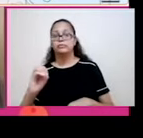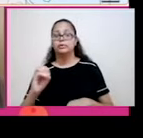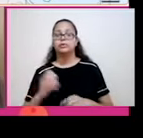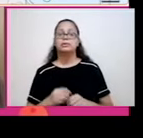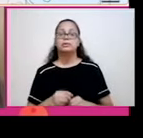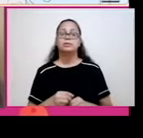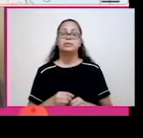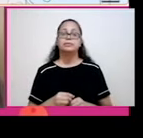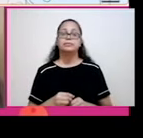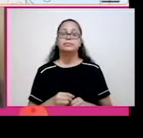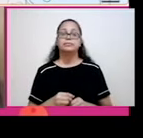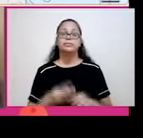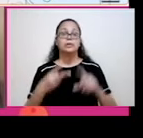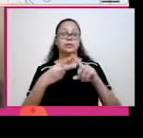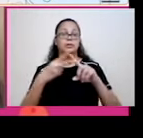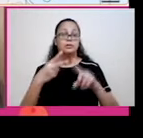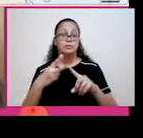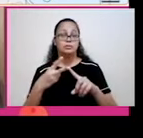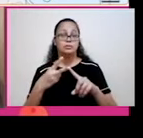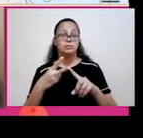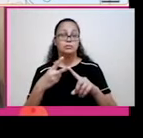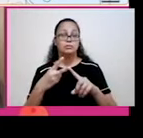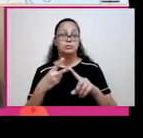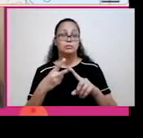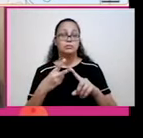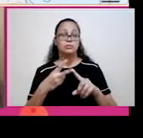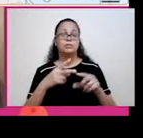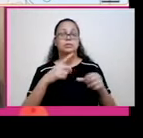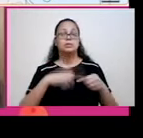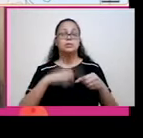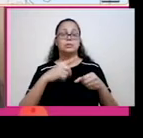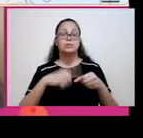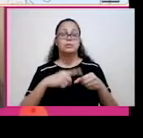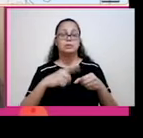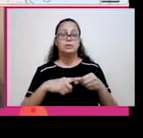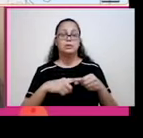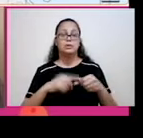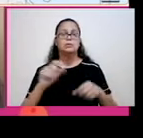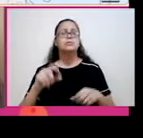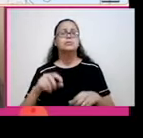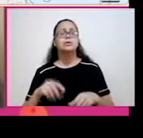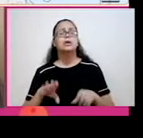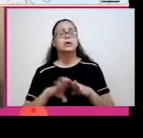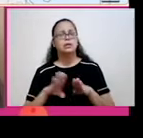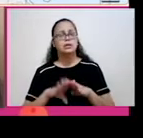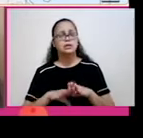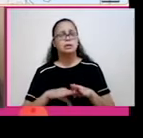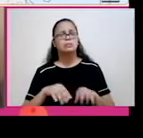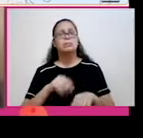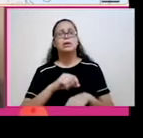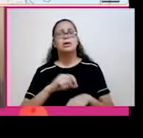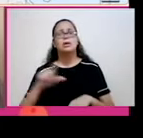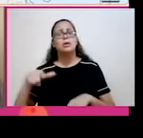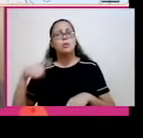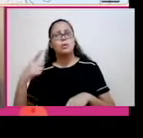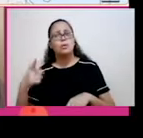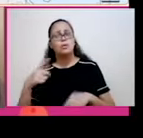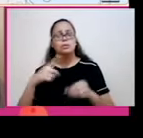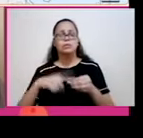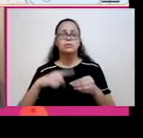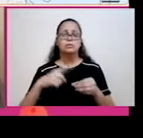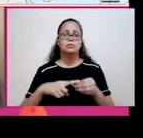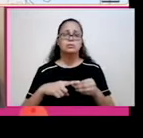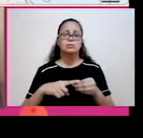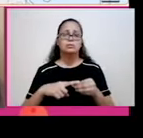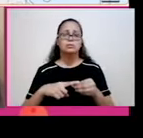1990, essas duas zonas aqui em Xangai e mais algumas cidades, né, do Vale do Rio Sul passaram a compor essas zonas.